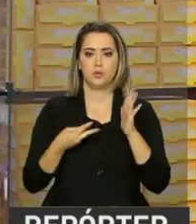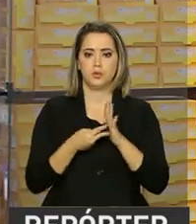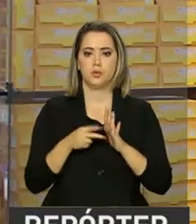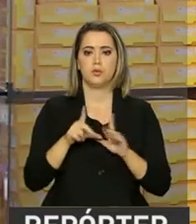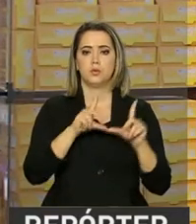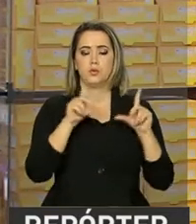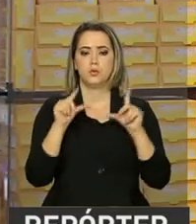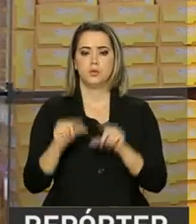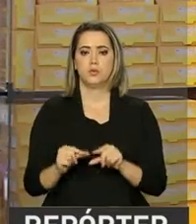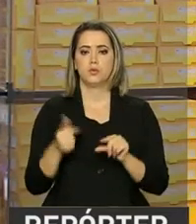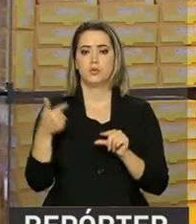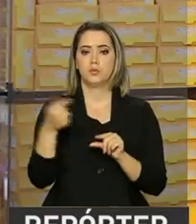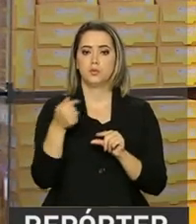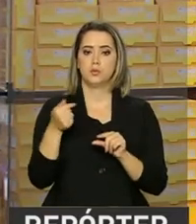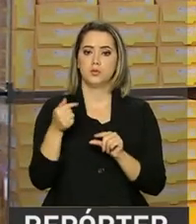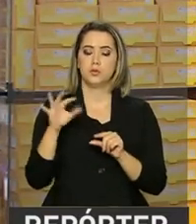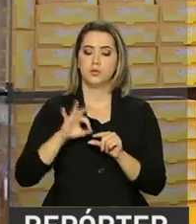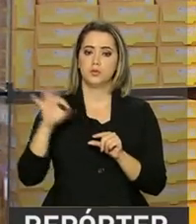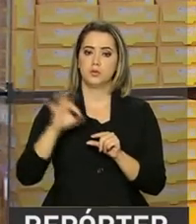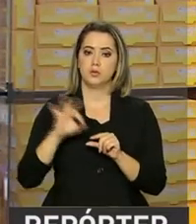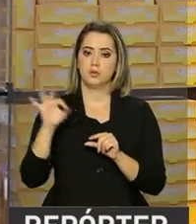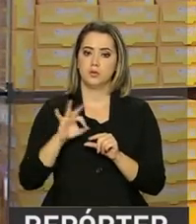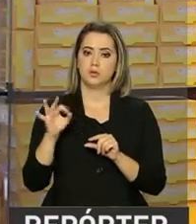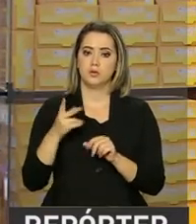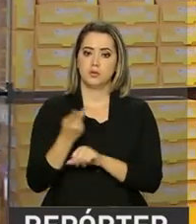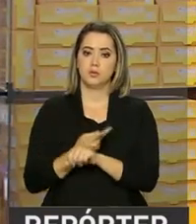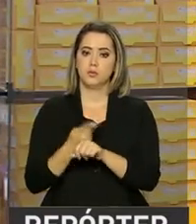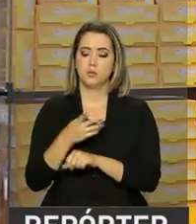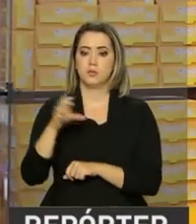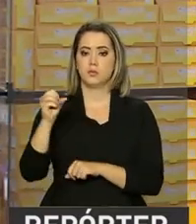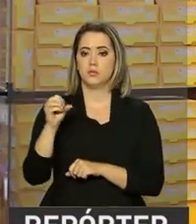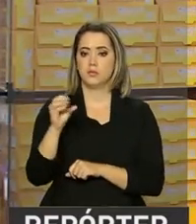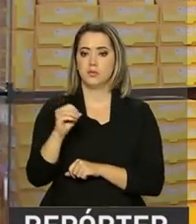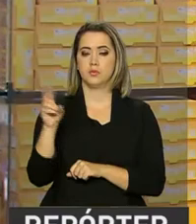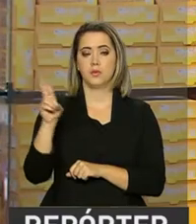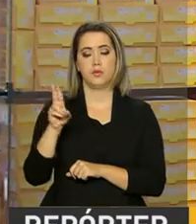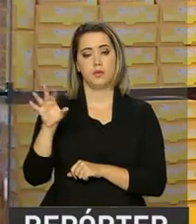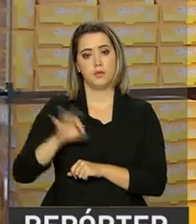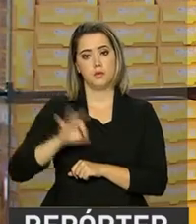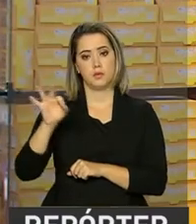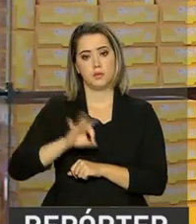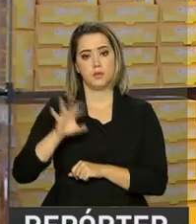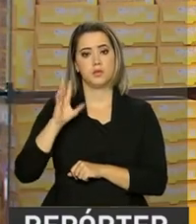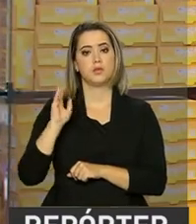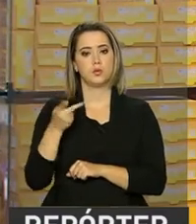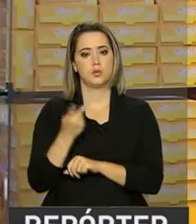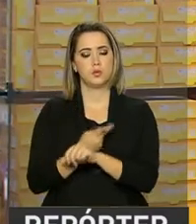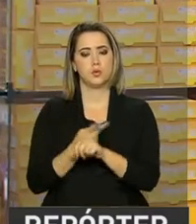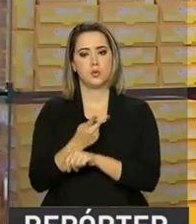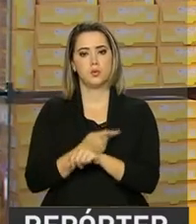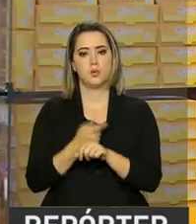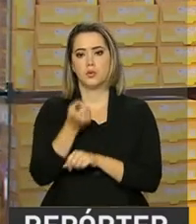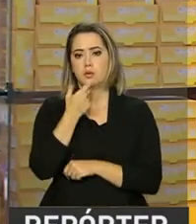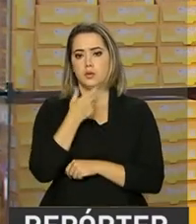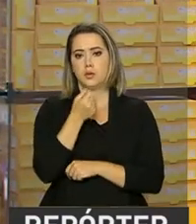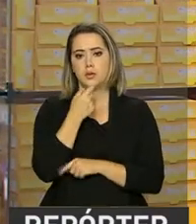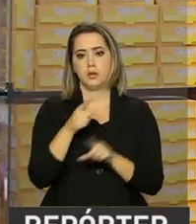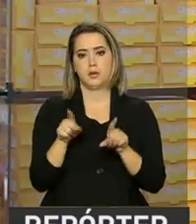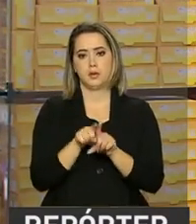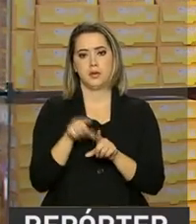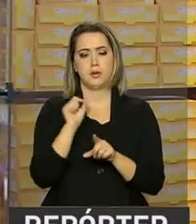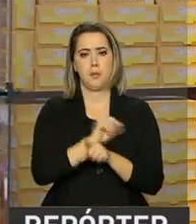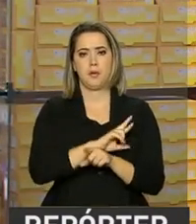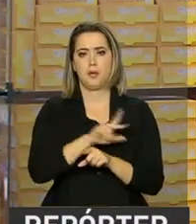menos de 7 por cento da procura 90% dos usuários já buscam medicamentos para hipertensão